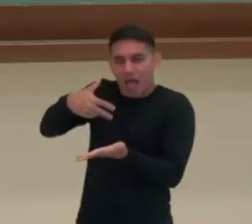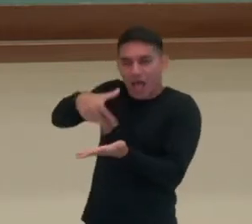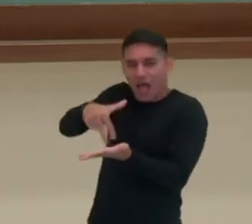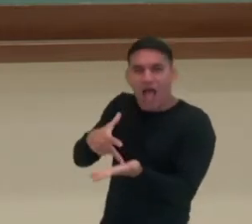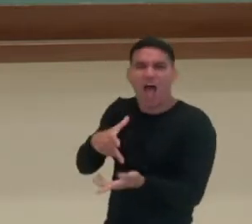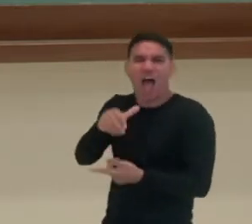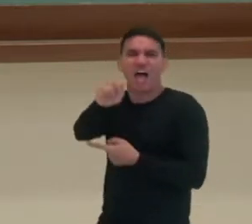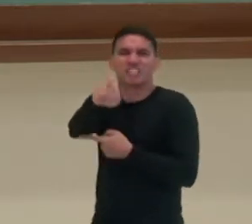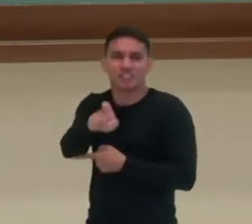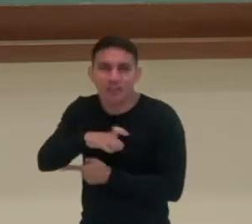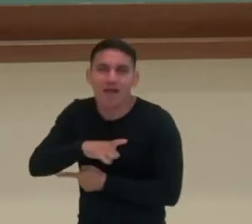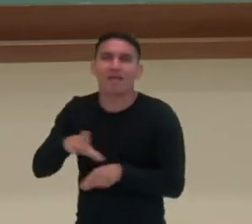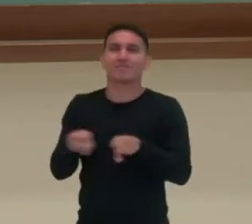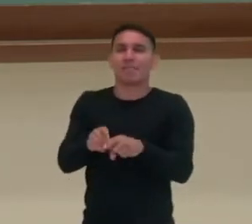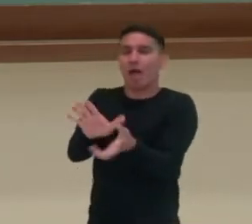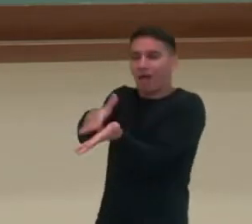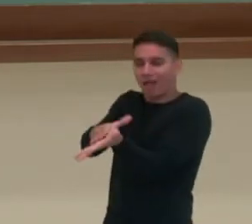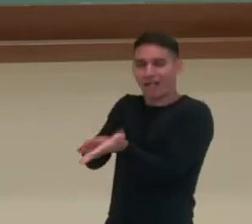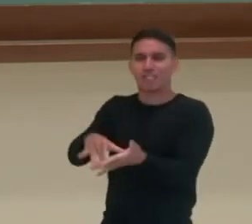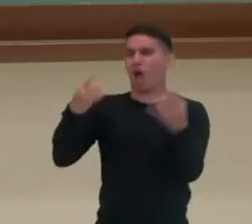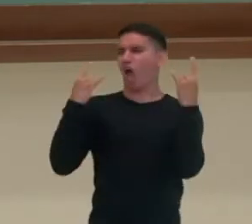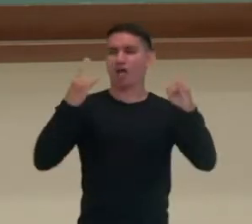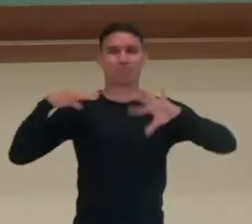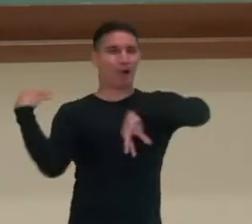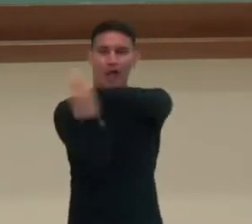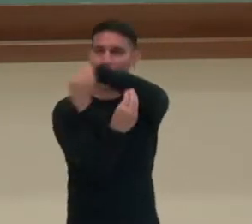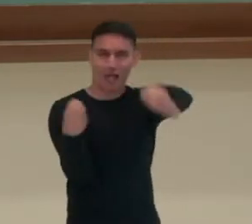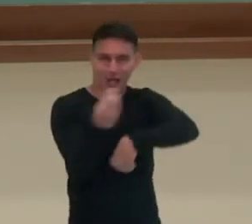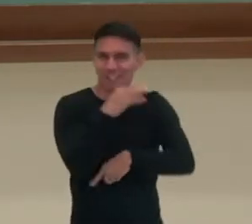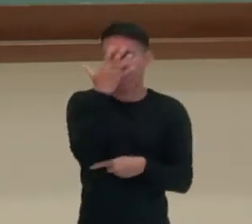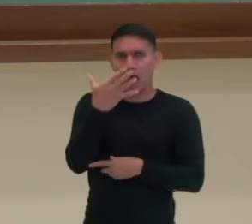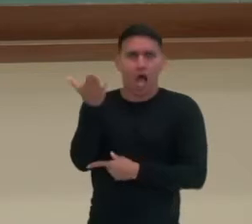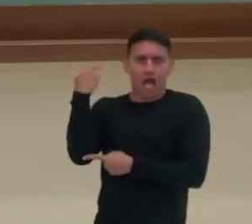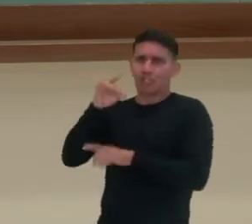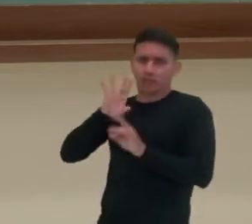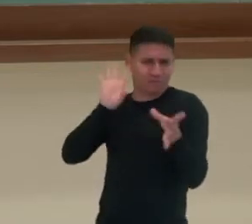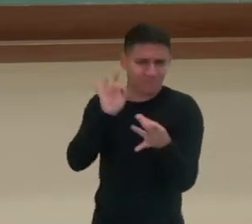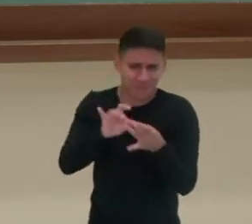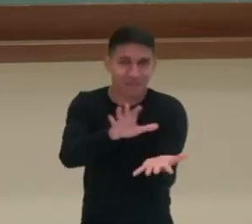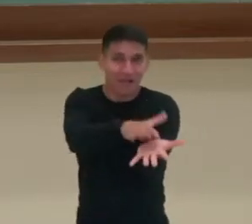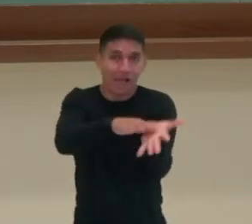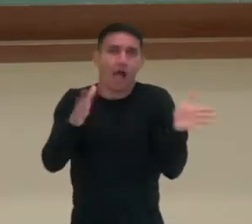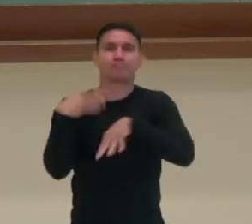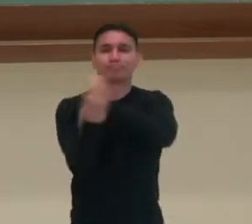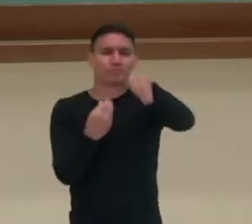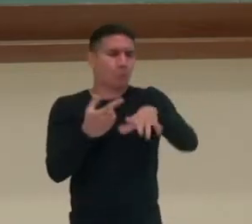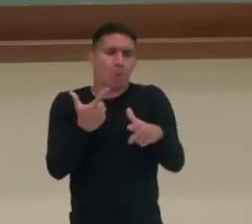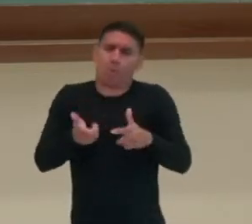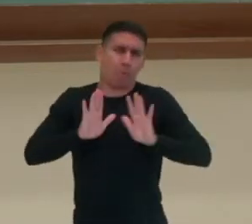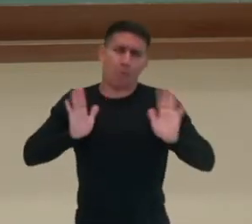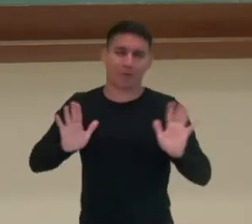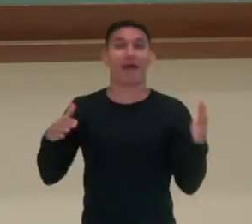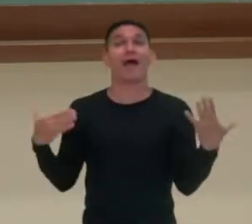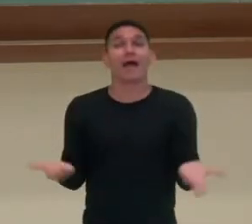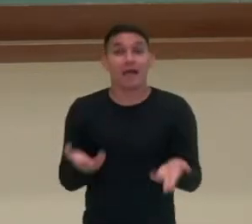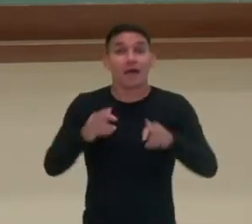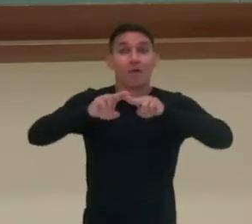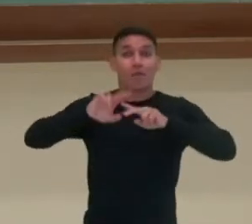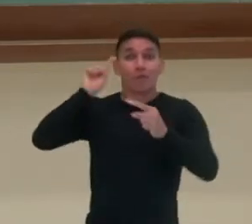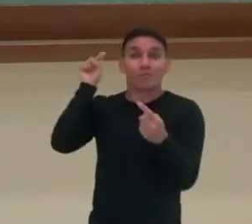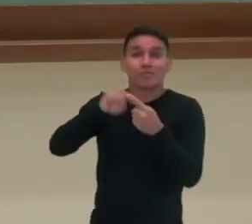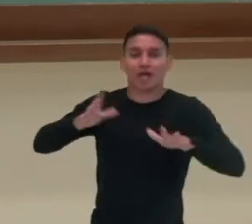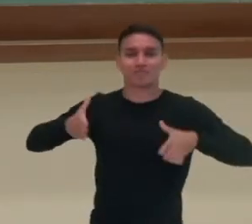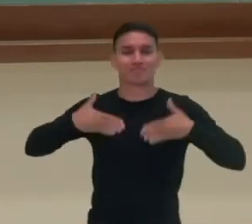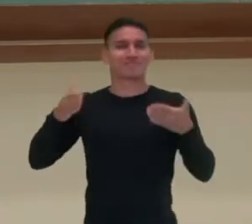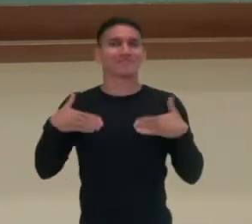dançar samba, rock, pop. Eu acho que está tudo misturado no carnaval. Antigamente era samba, agora misturou tudo, não tem problema. A intenção é se